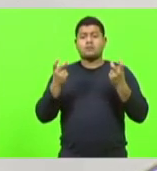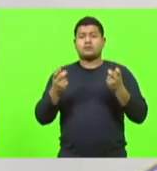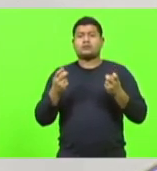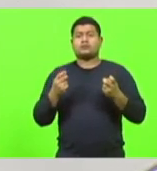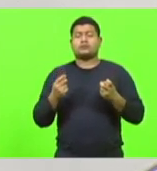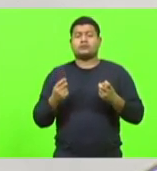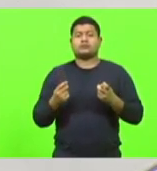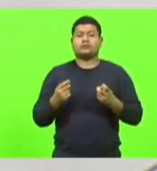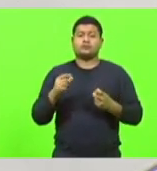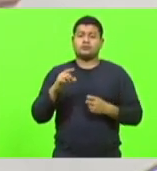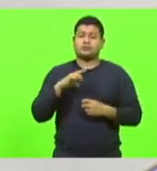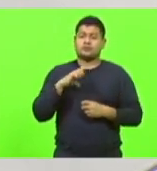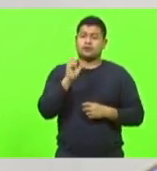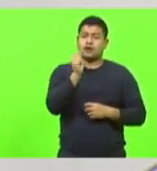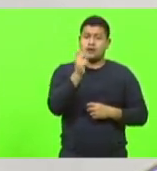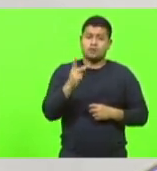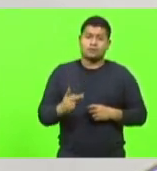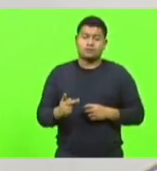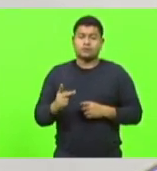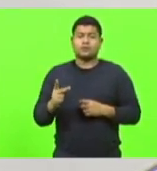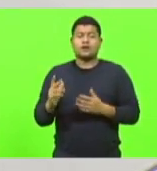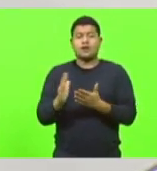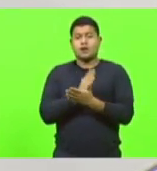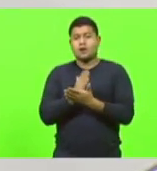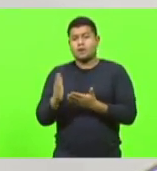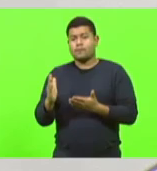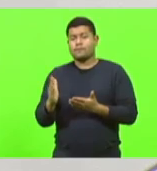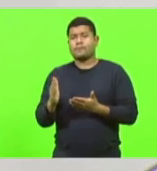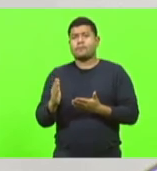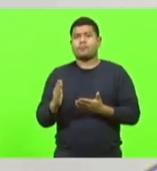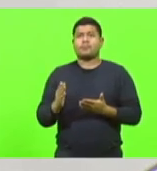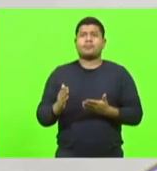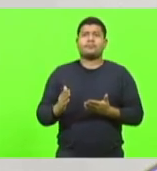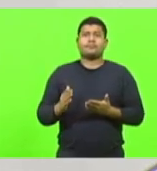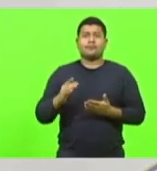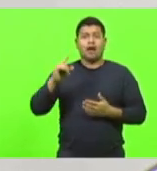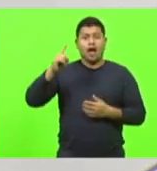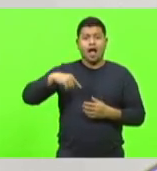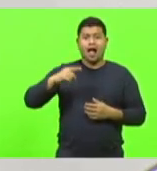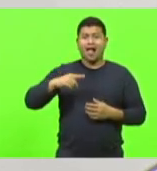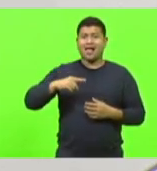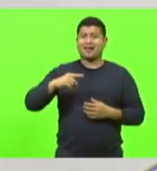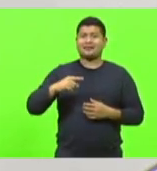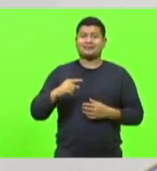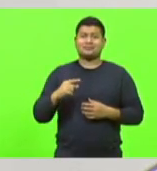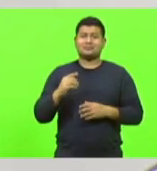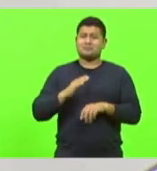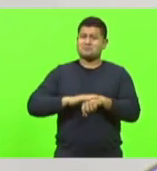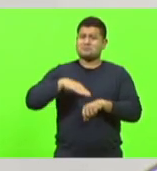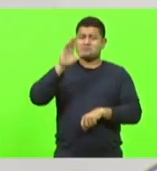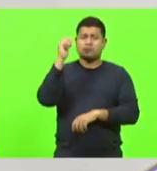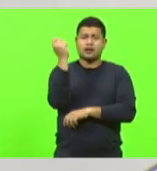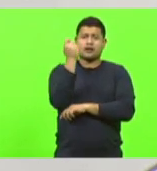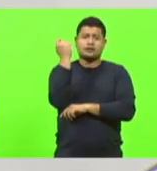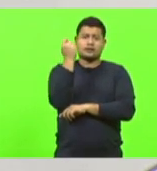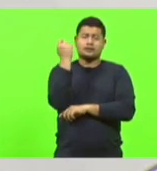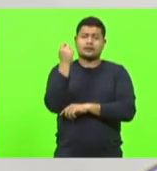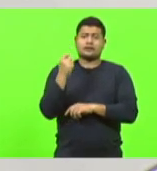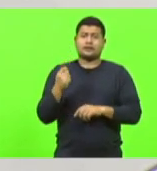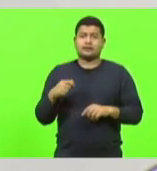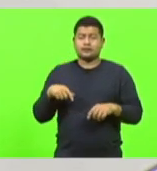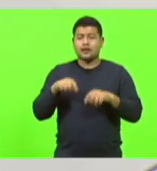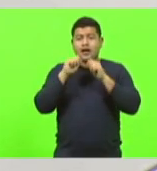dos Aposentados de algumas situações Essa é a situação mais grave que a assembleia